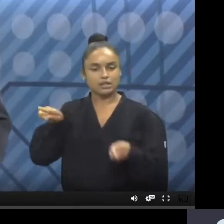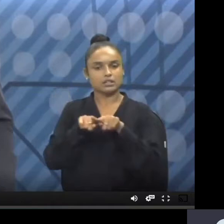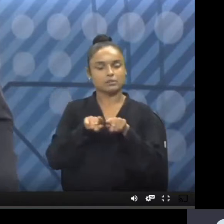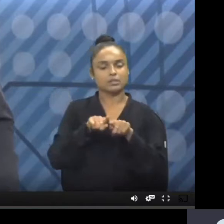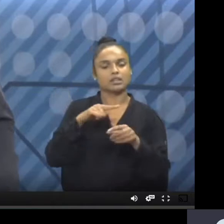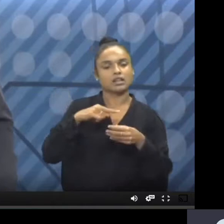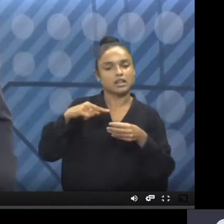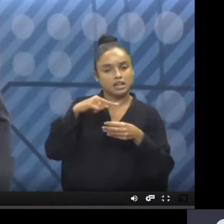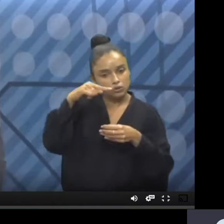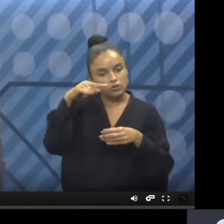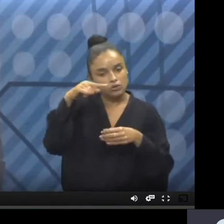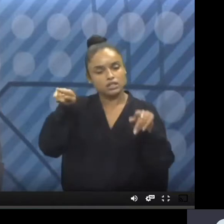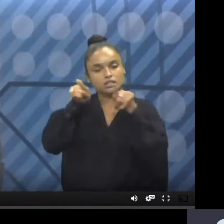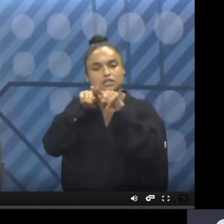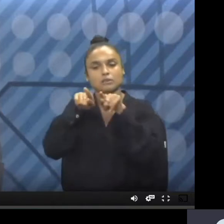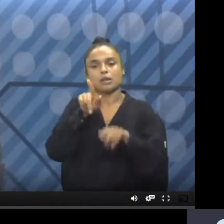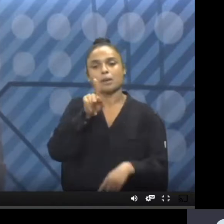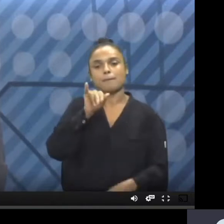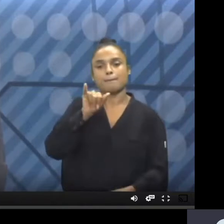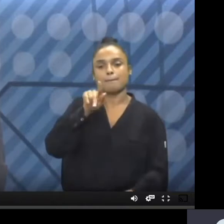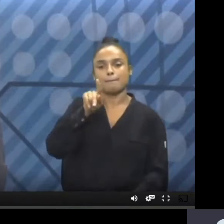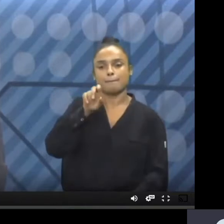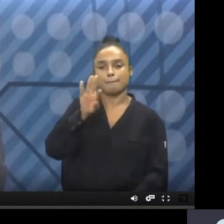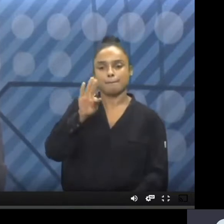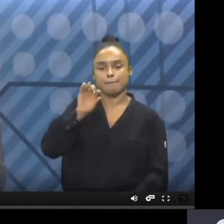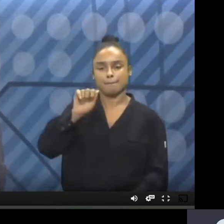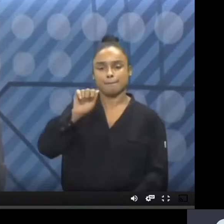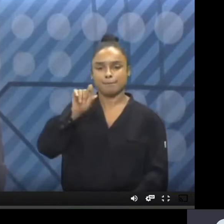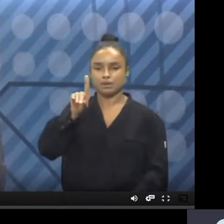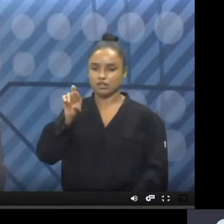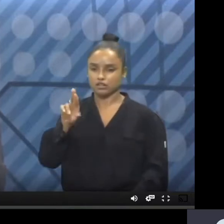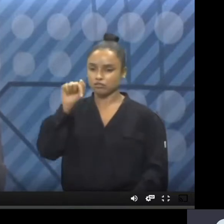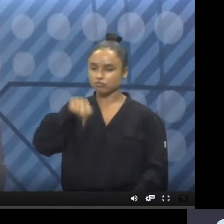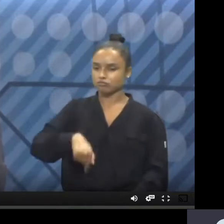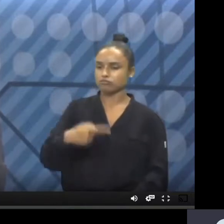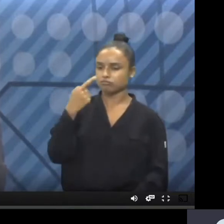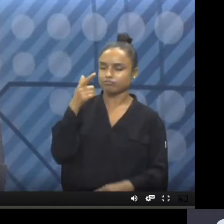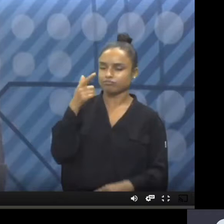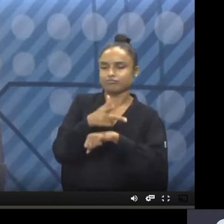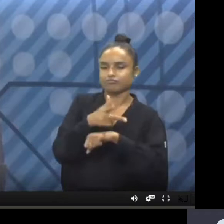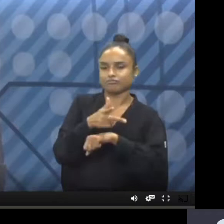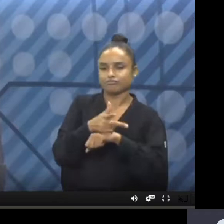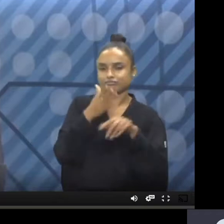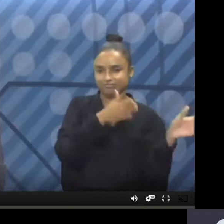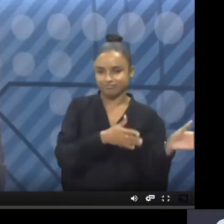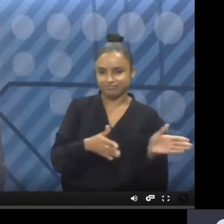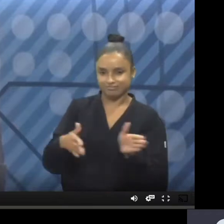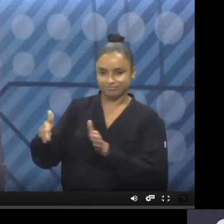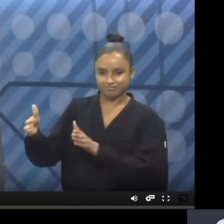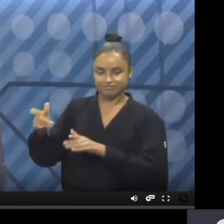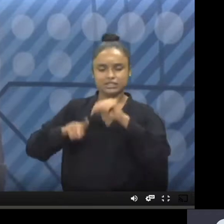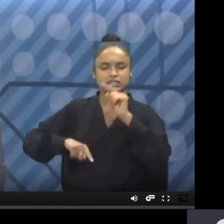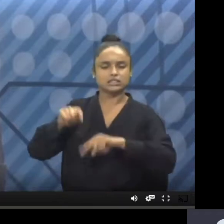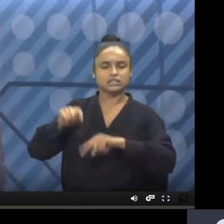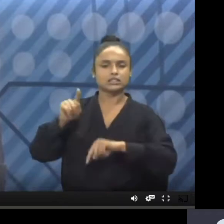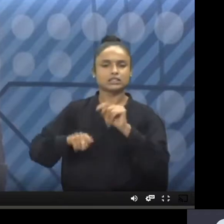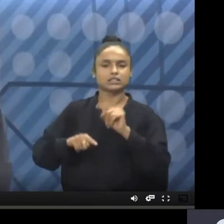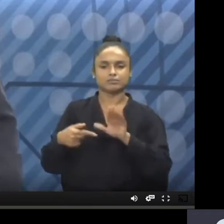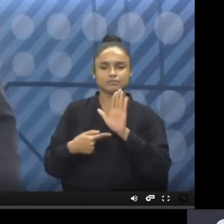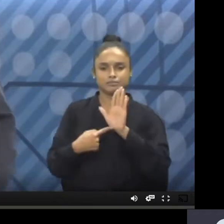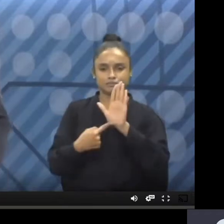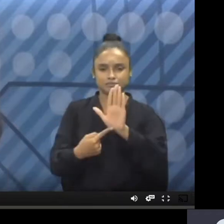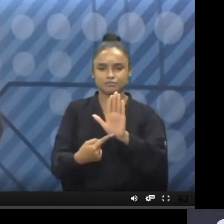procedimento será realizado na capela. Então, a seguir, nós temos um vídeo que vai mostrar os materiais utilizados nessa